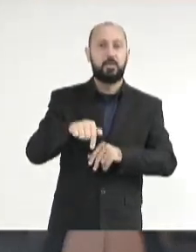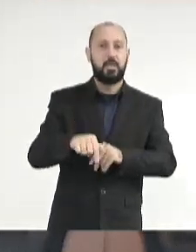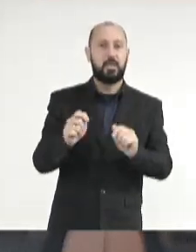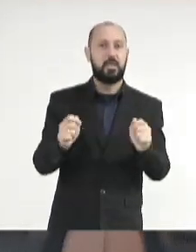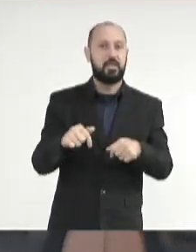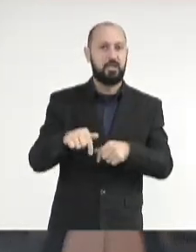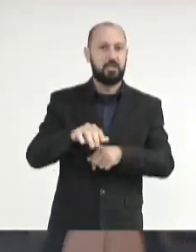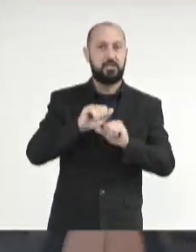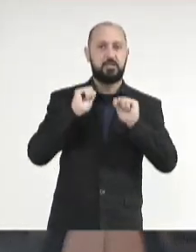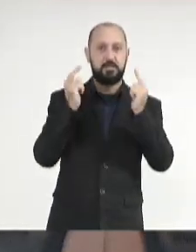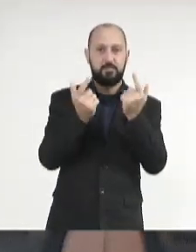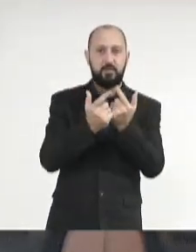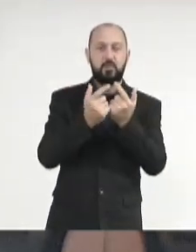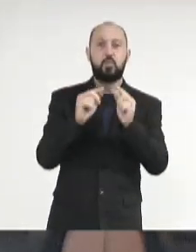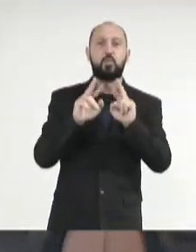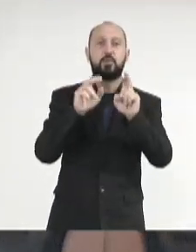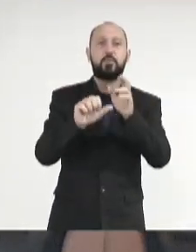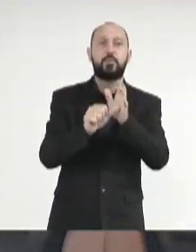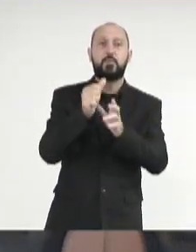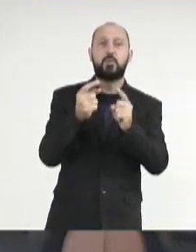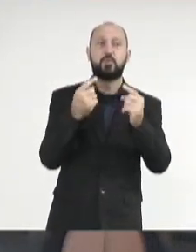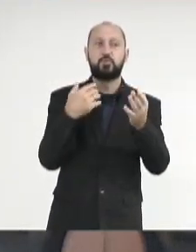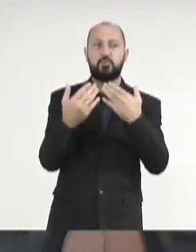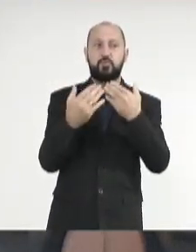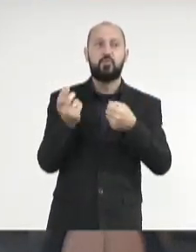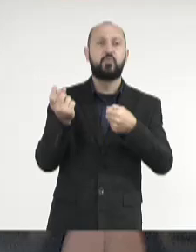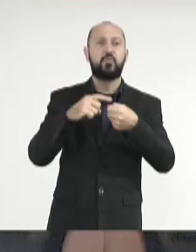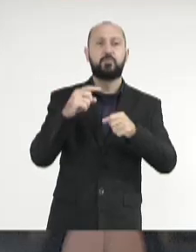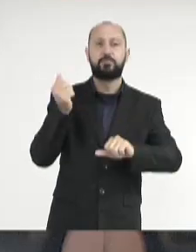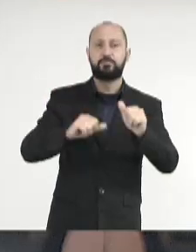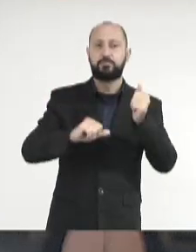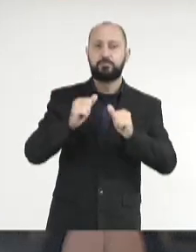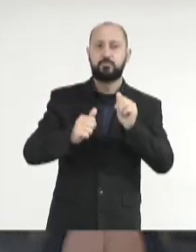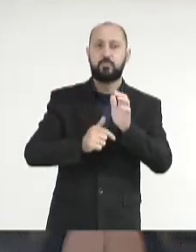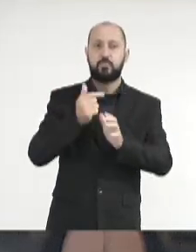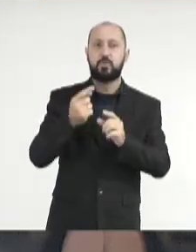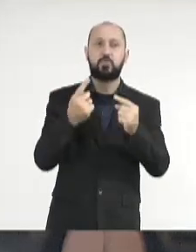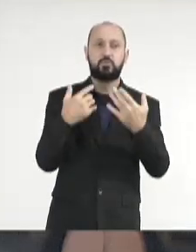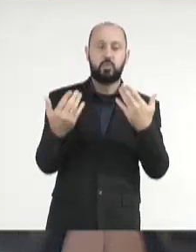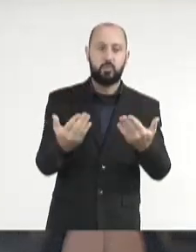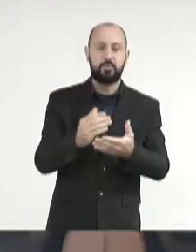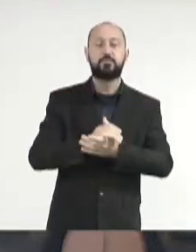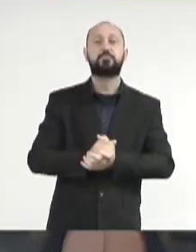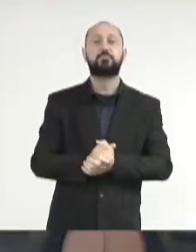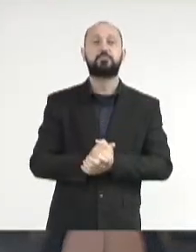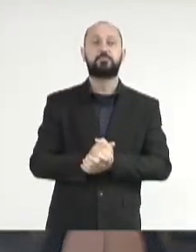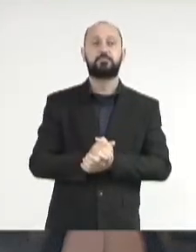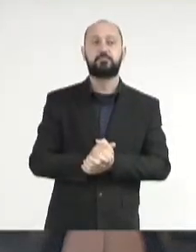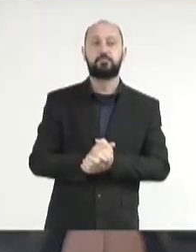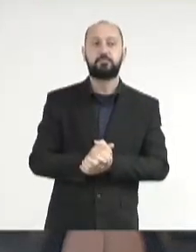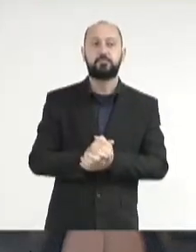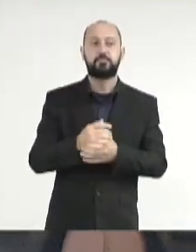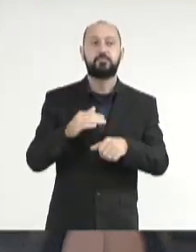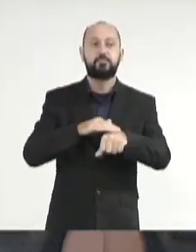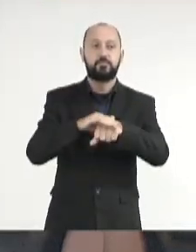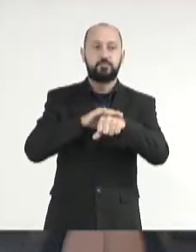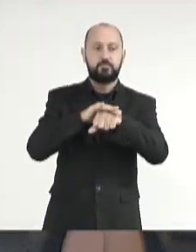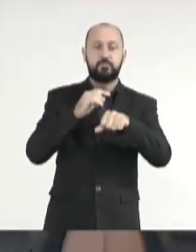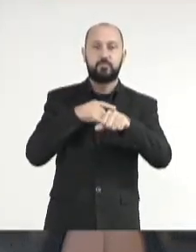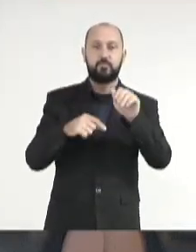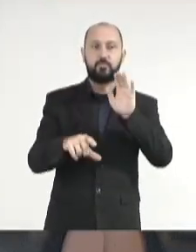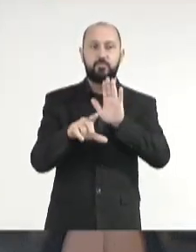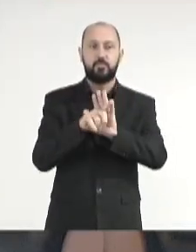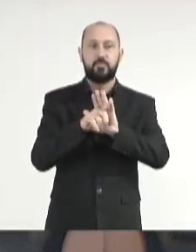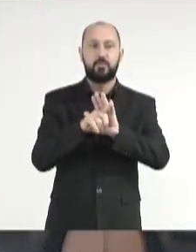Assembleia Legislativa. Matéria aprovada em primeira discussão, volta para análise em segunda discussão na sessão de hoje. E também, falando sobre a estruturação e